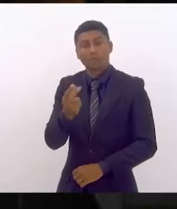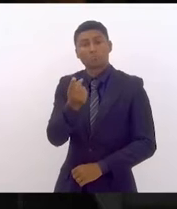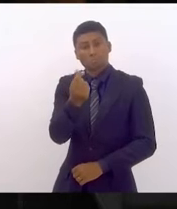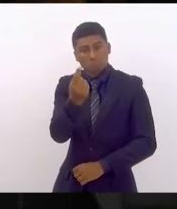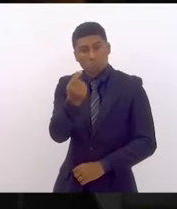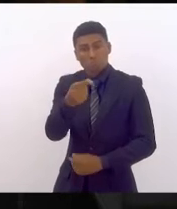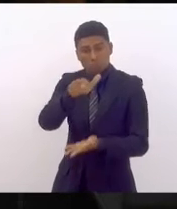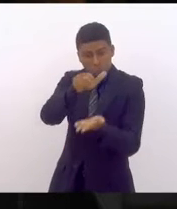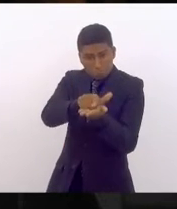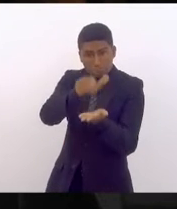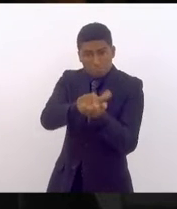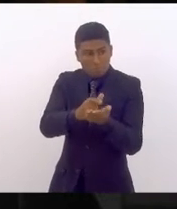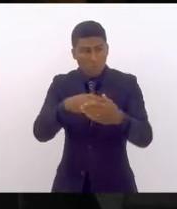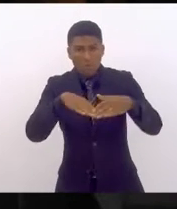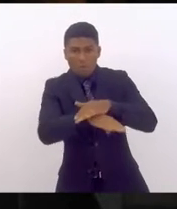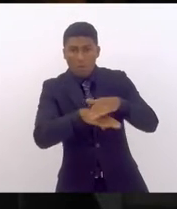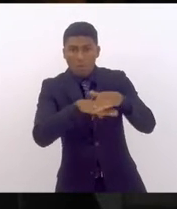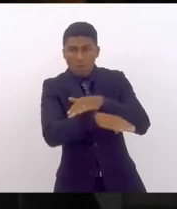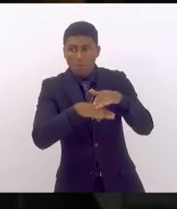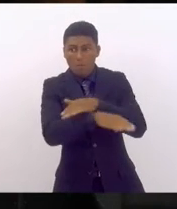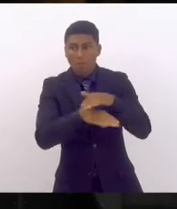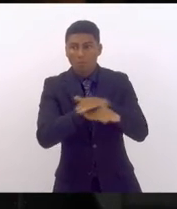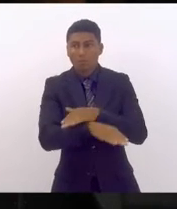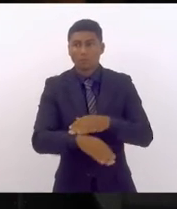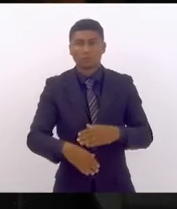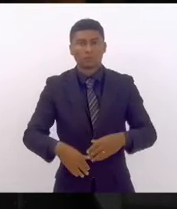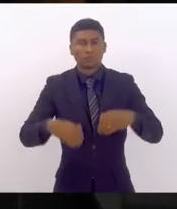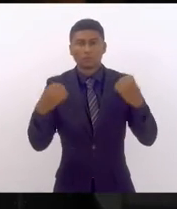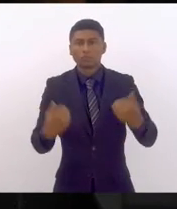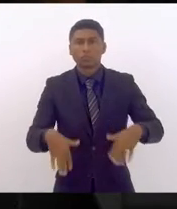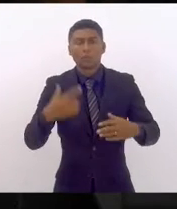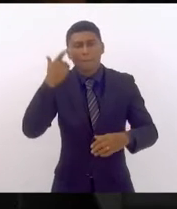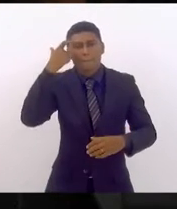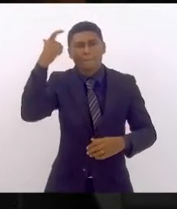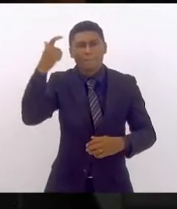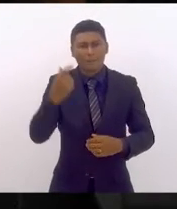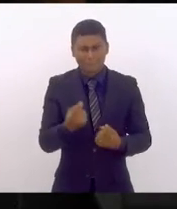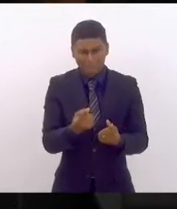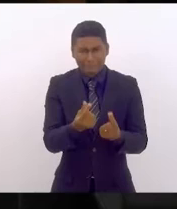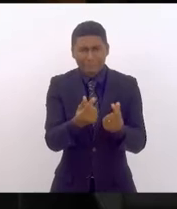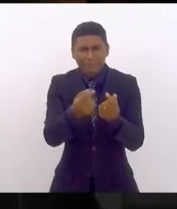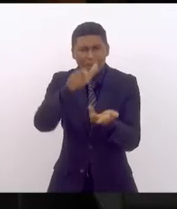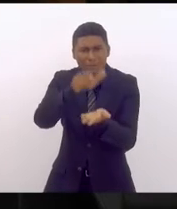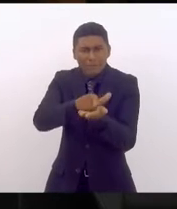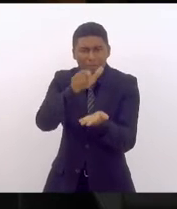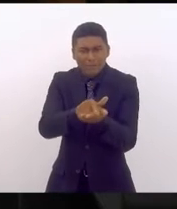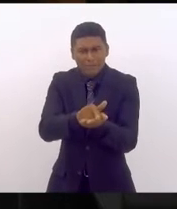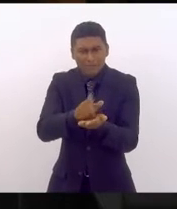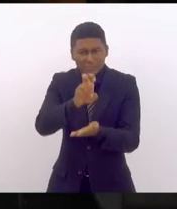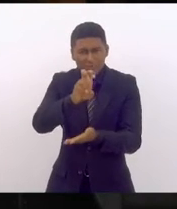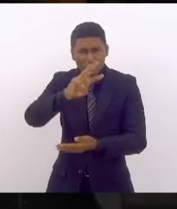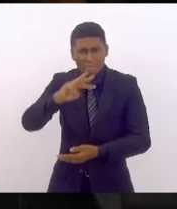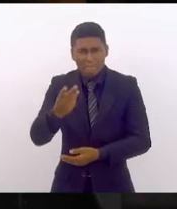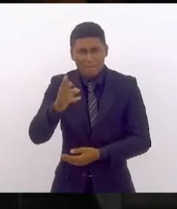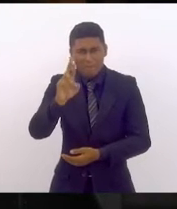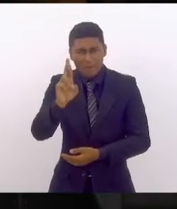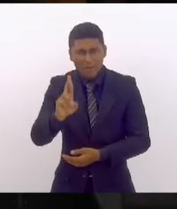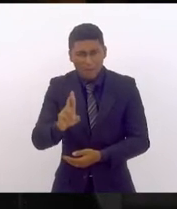5,1 milhões de reais em espécie deve ser uma pilha considerável de dinheiro